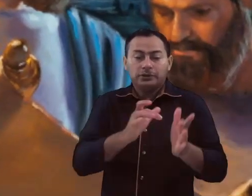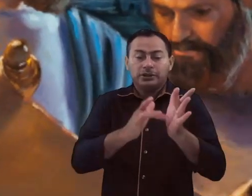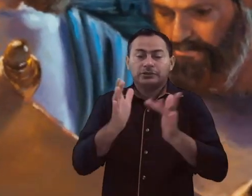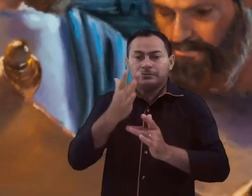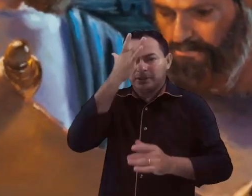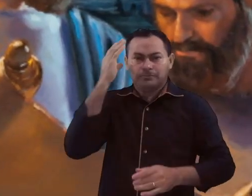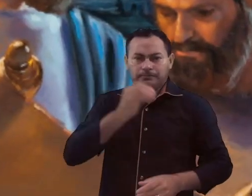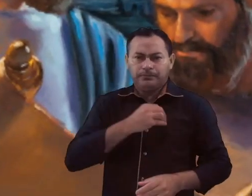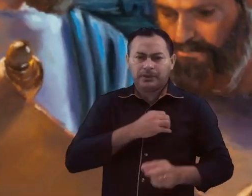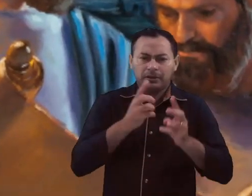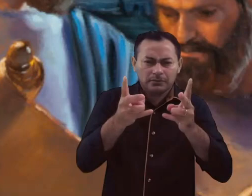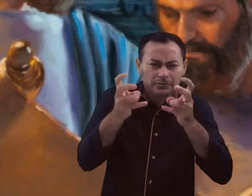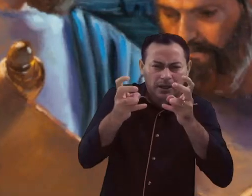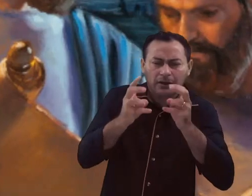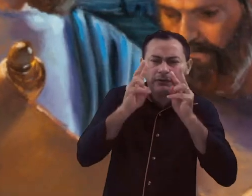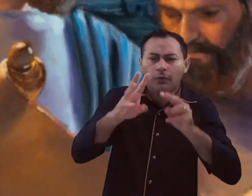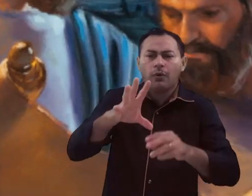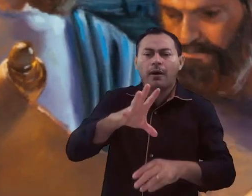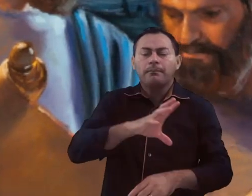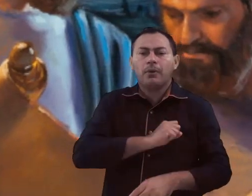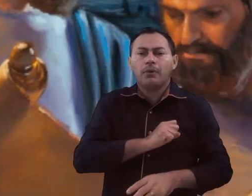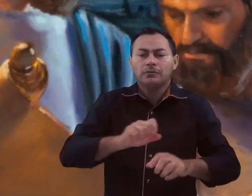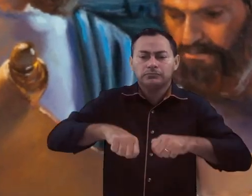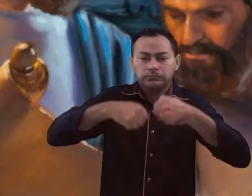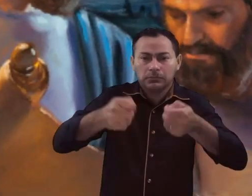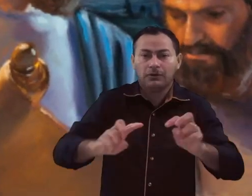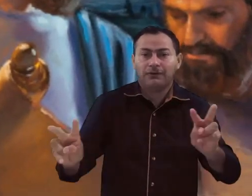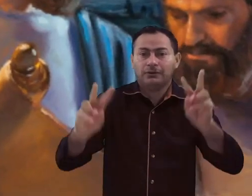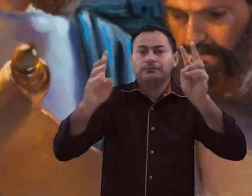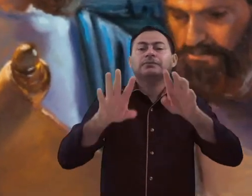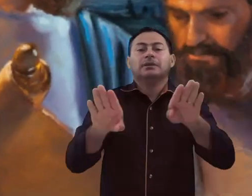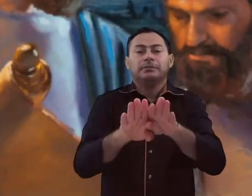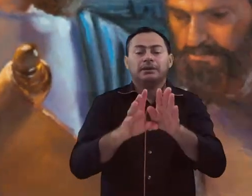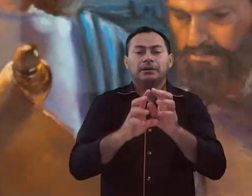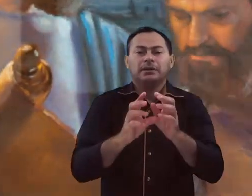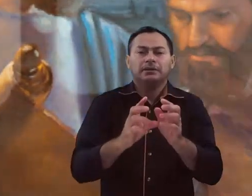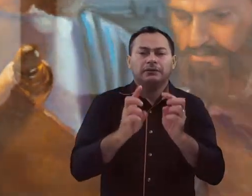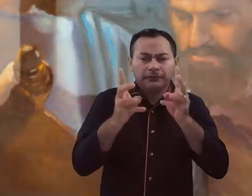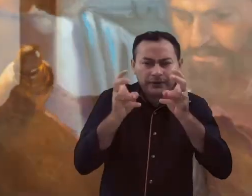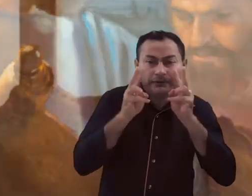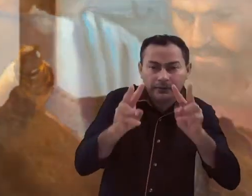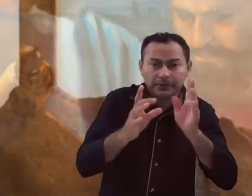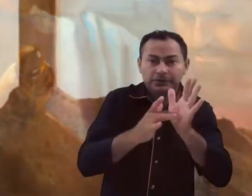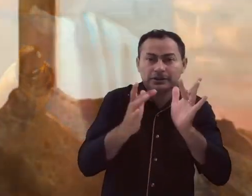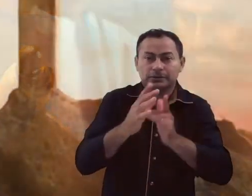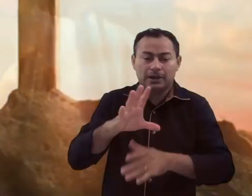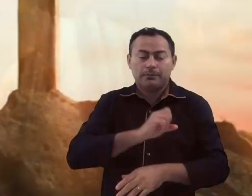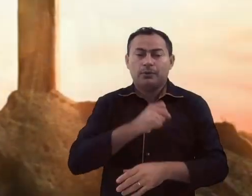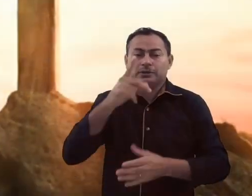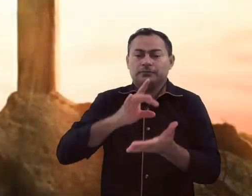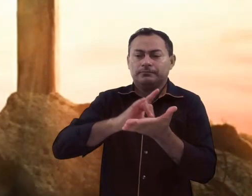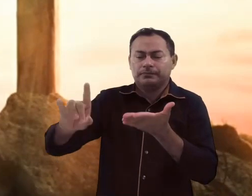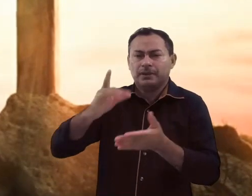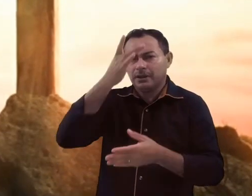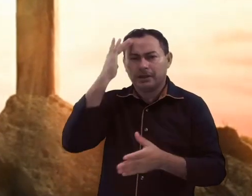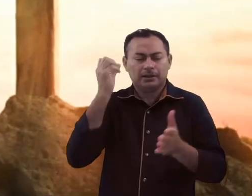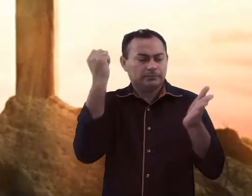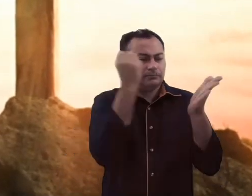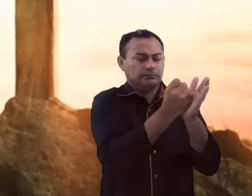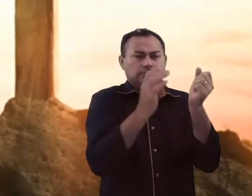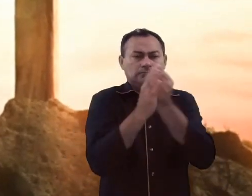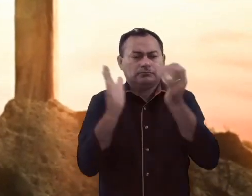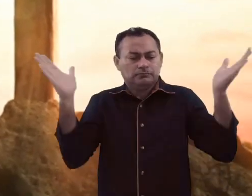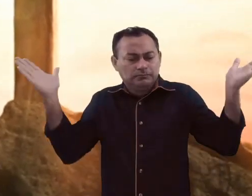pecador, observamos o valor que ele deu ao amor. Observamos também que Jesus amou os seus inimigos, como, por exemplo, aqueles